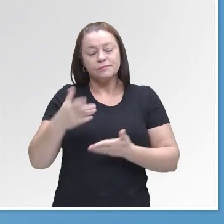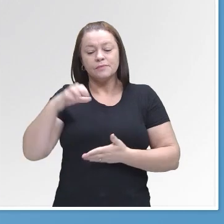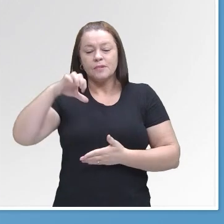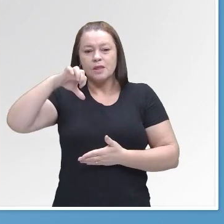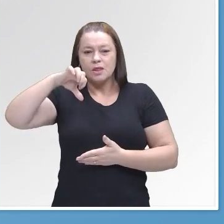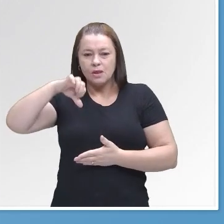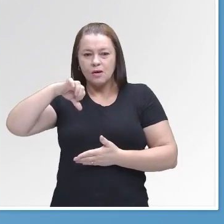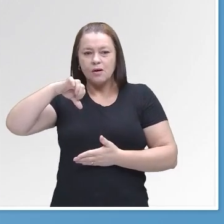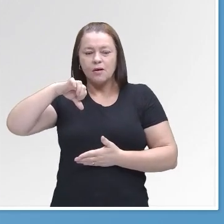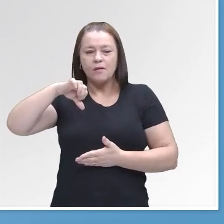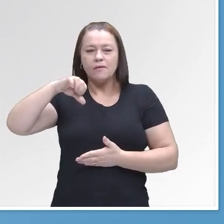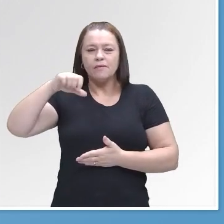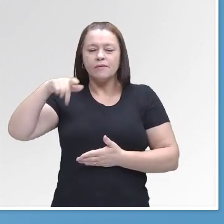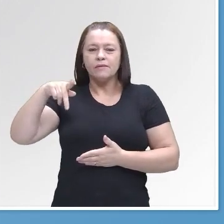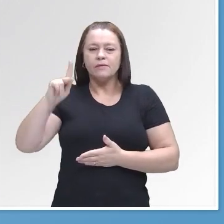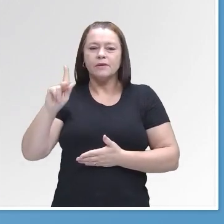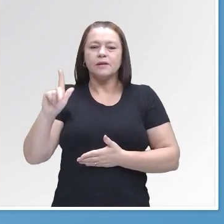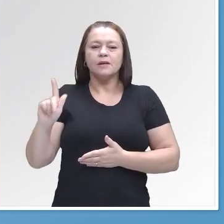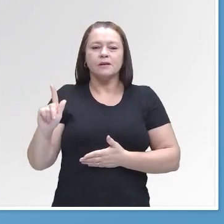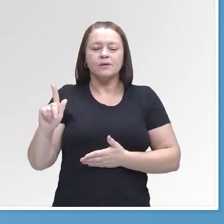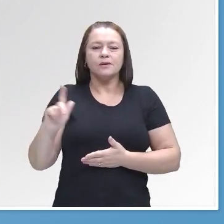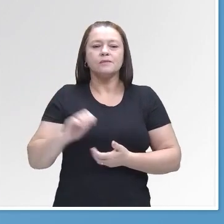9 quilogramas.